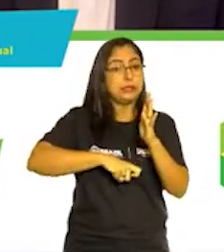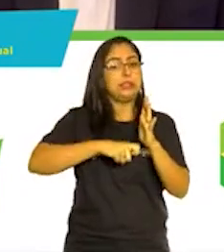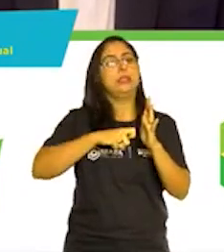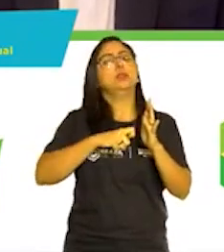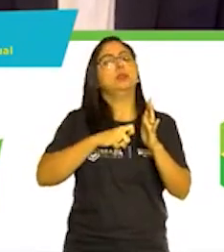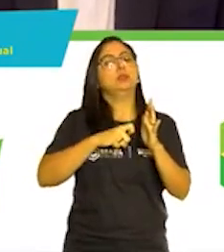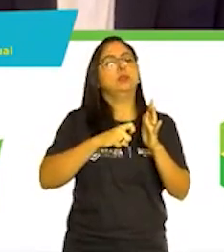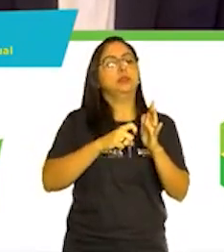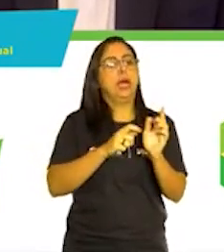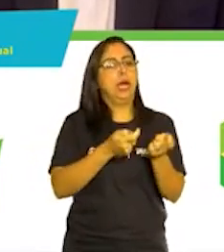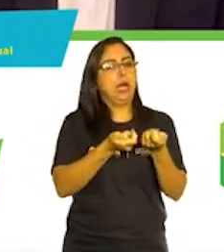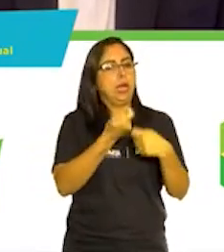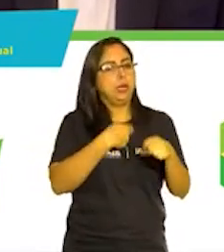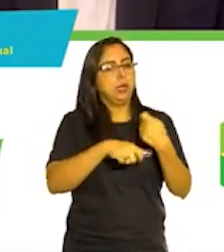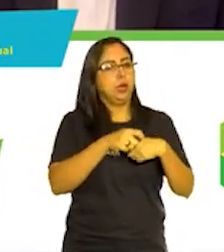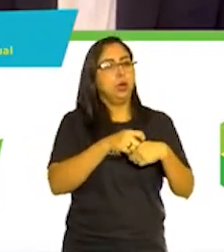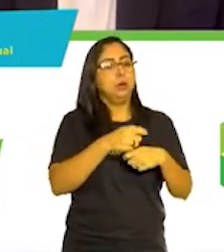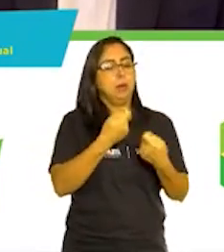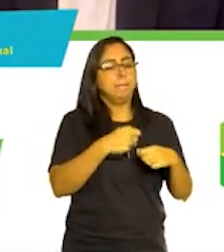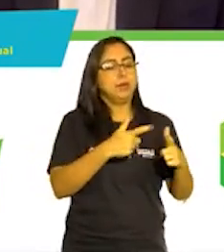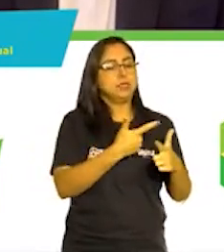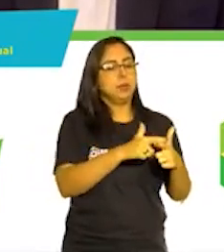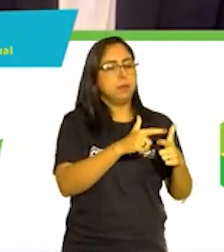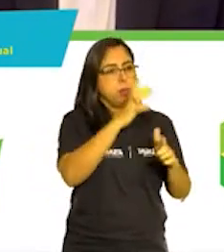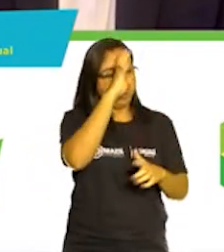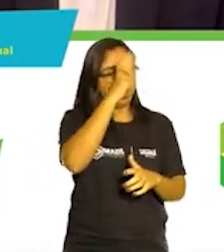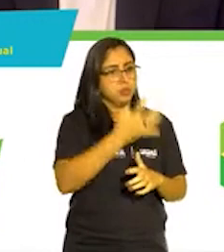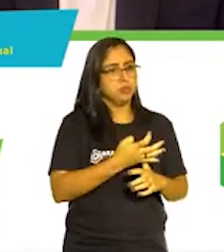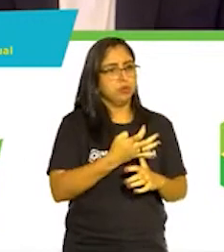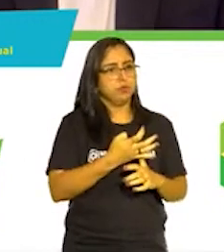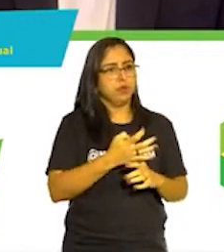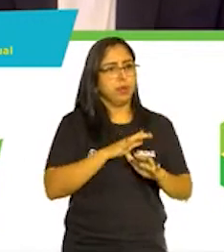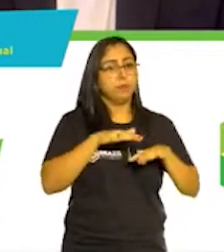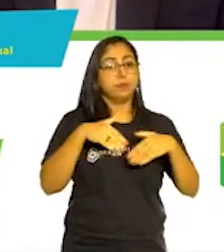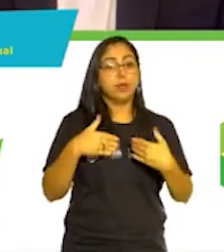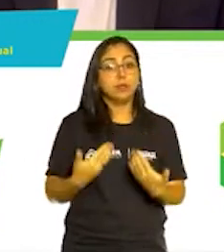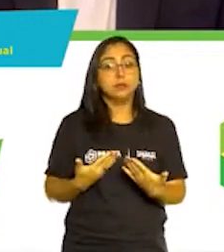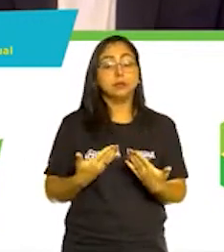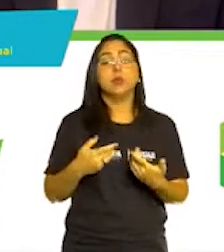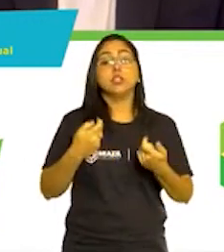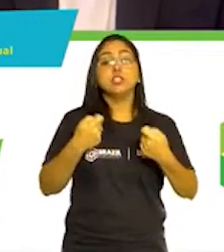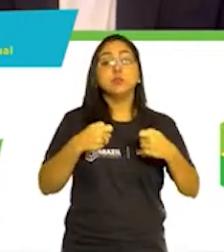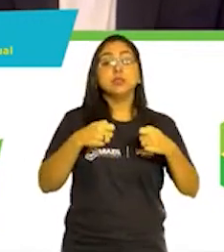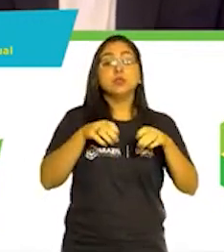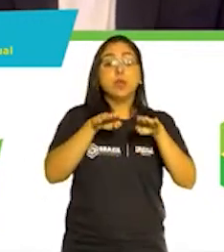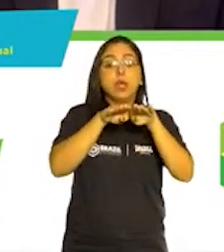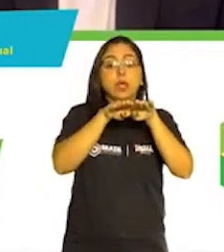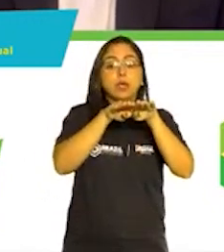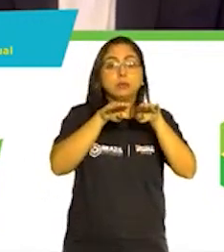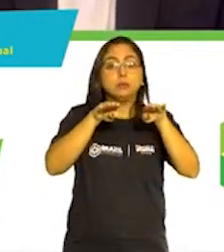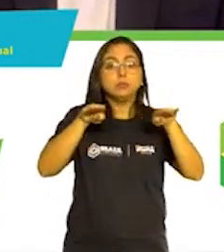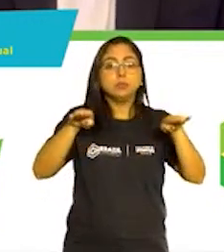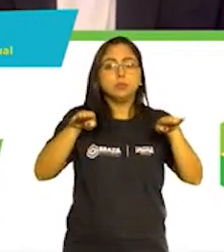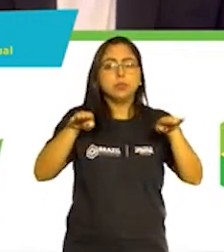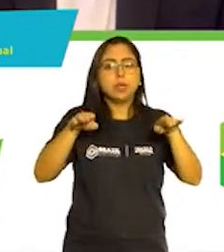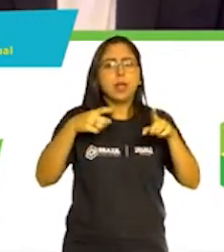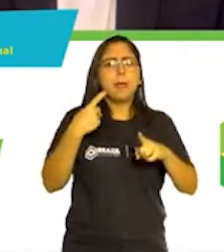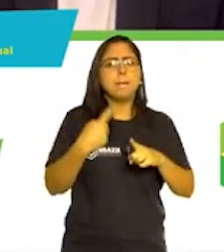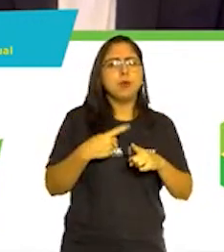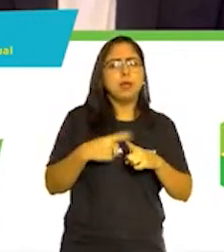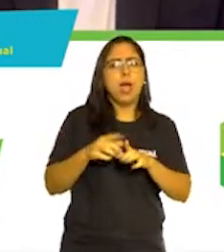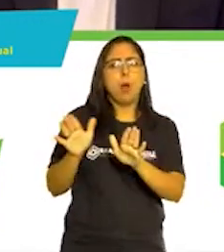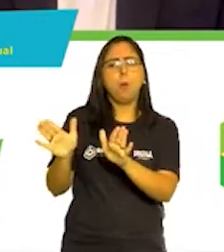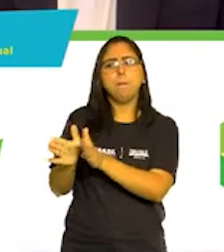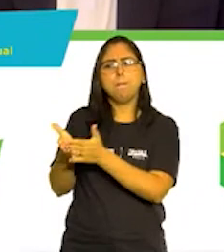clareza é a equidade horizontal. O problema do Brasil não é de que o rico paga pouco e o pobre paga